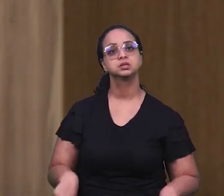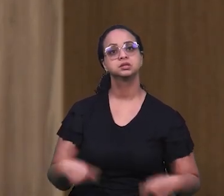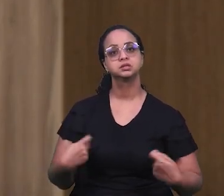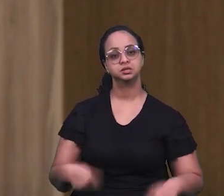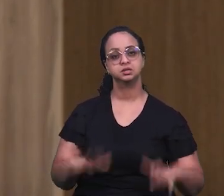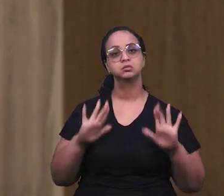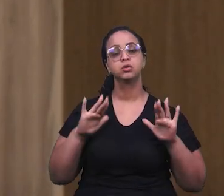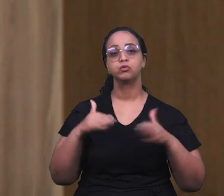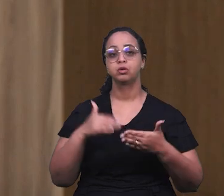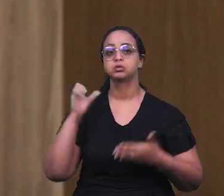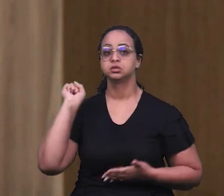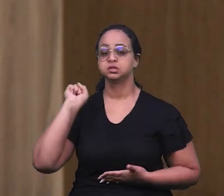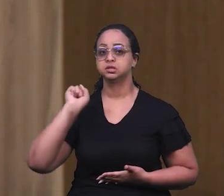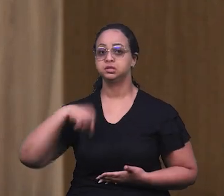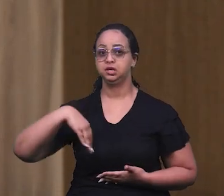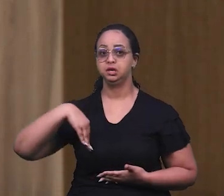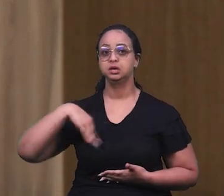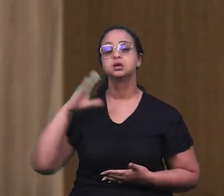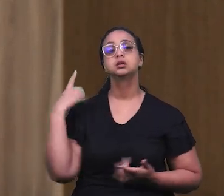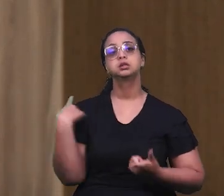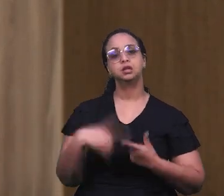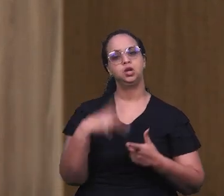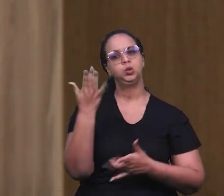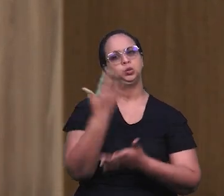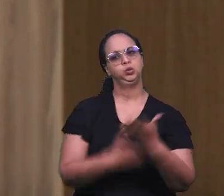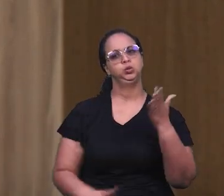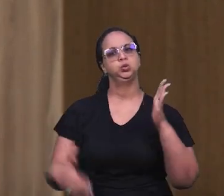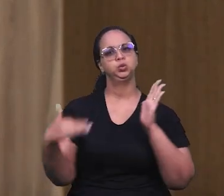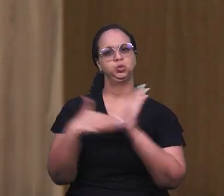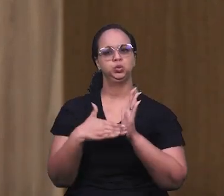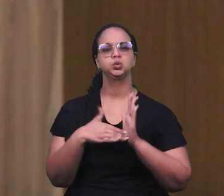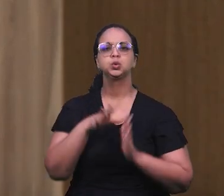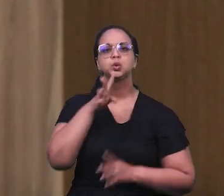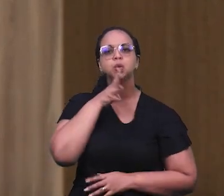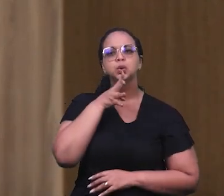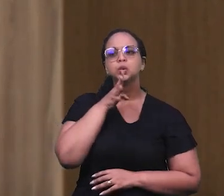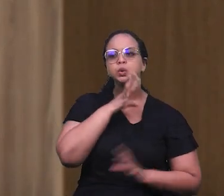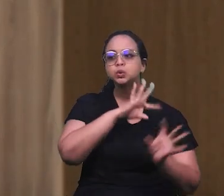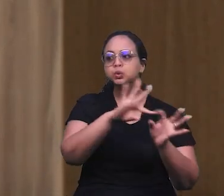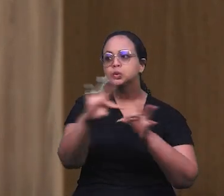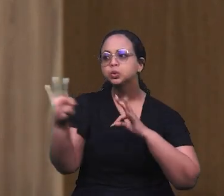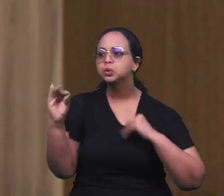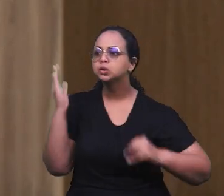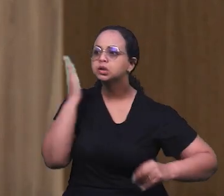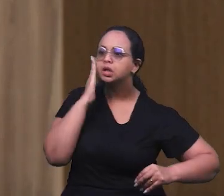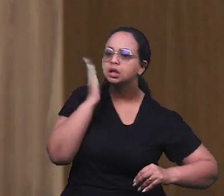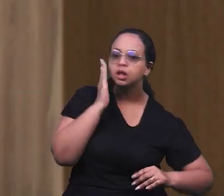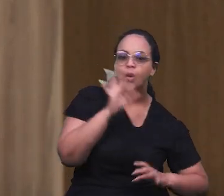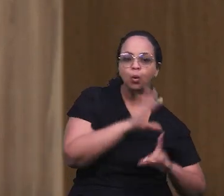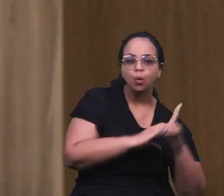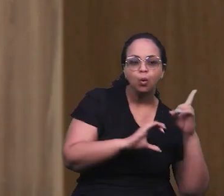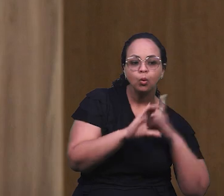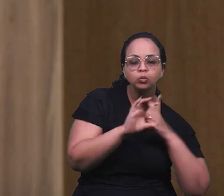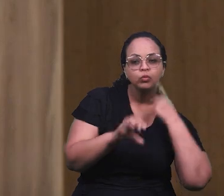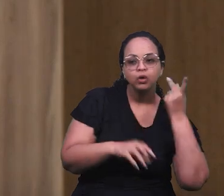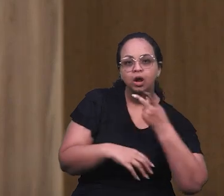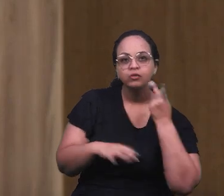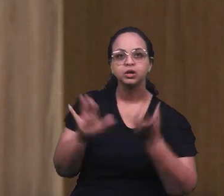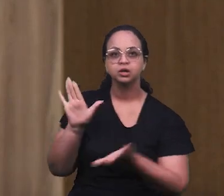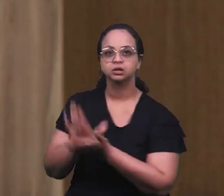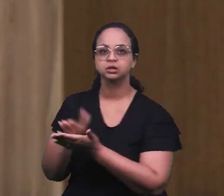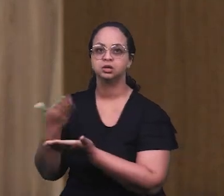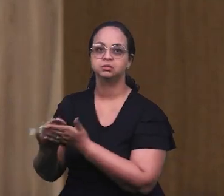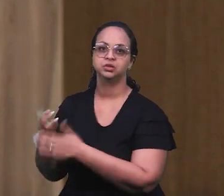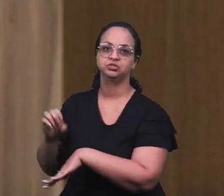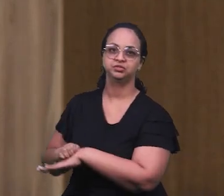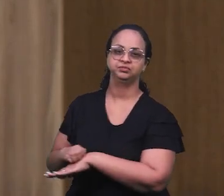precisamos atentar, sim, né? Para passar todo o conhecimento, tudo que está sendo dito no culto, né? O intérprete, ele está ali só